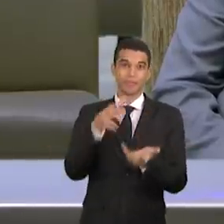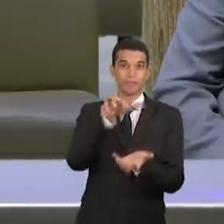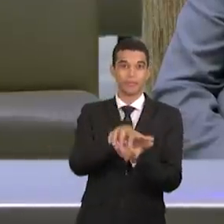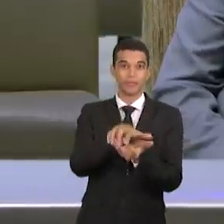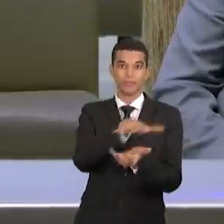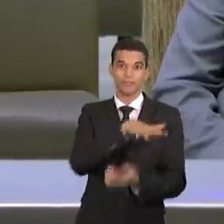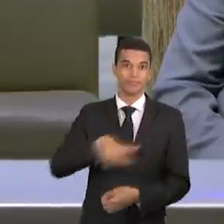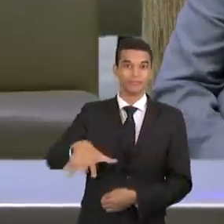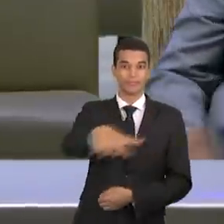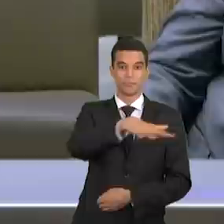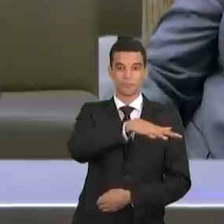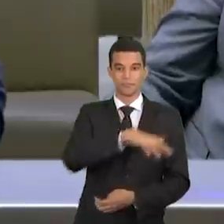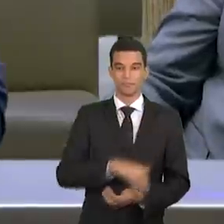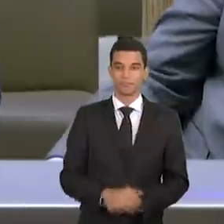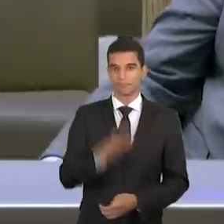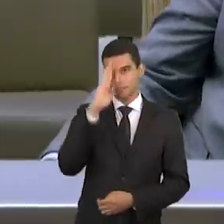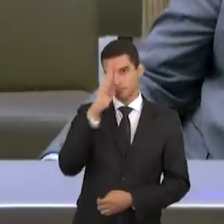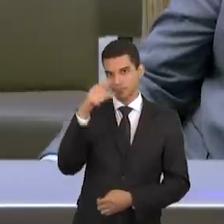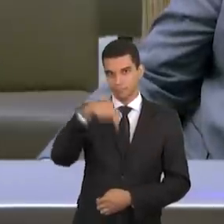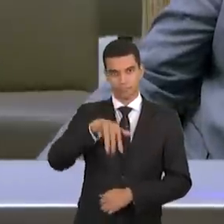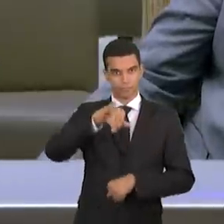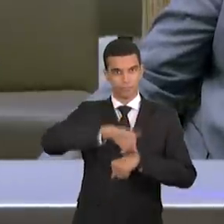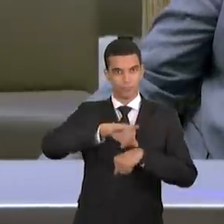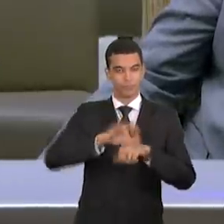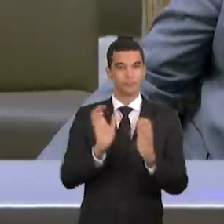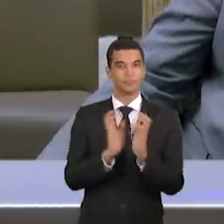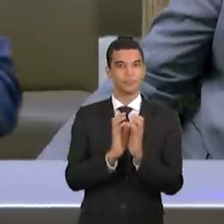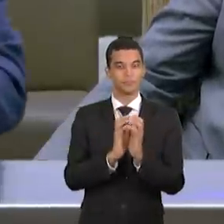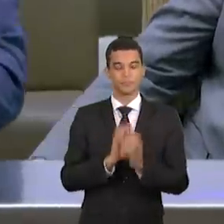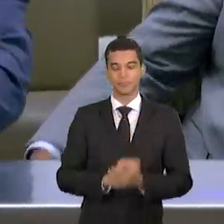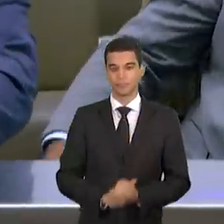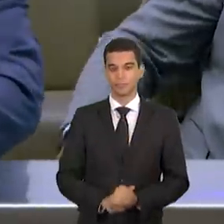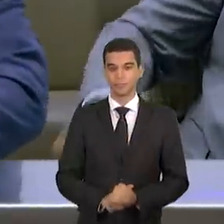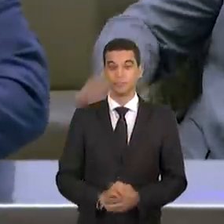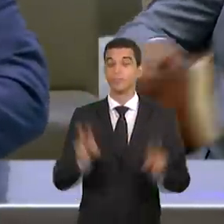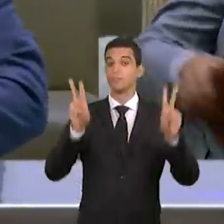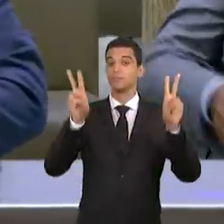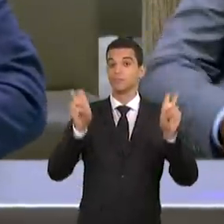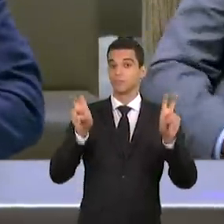capital. O tema que nos foi passado para